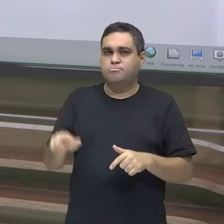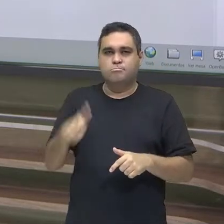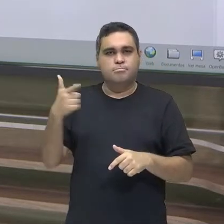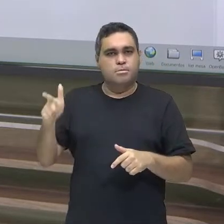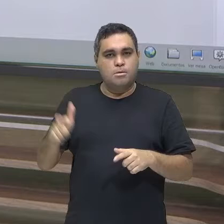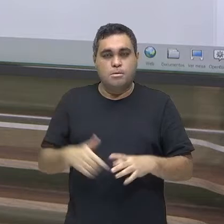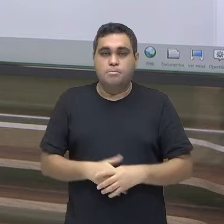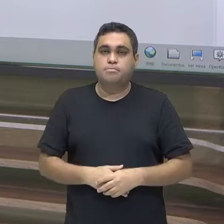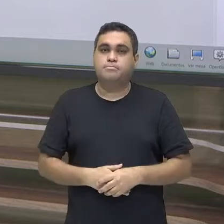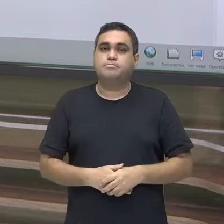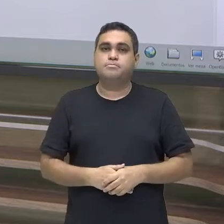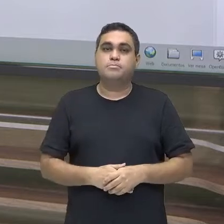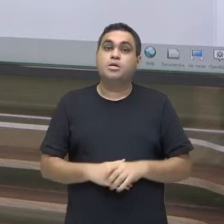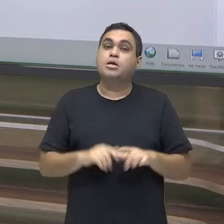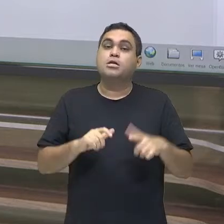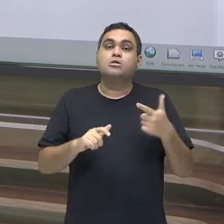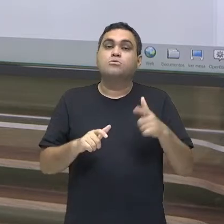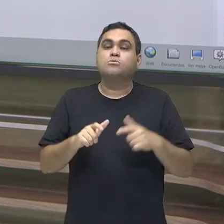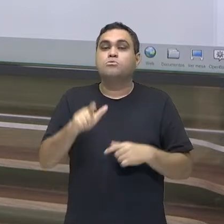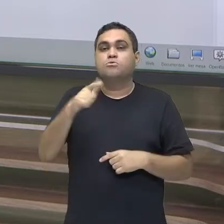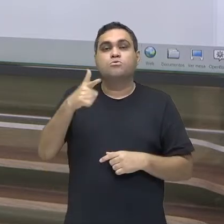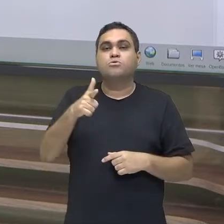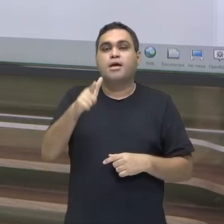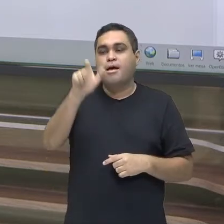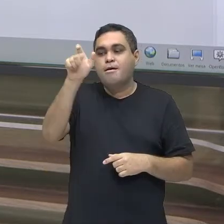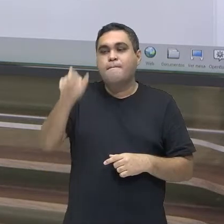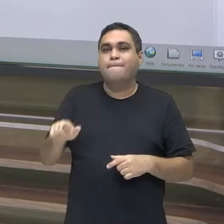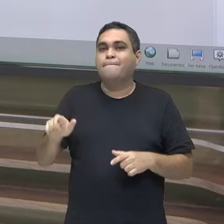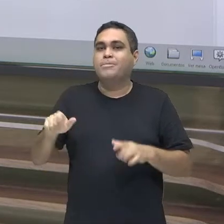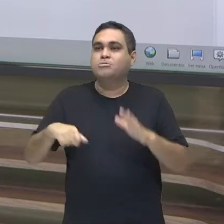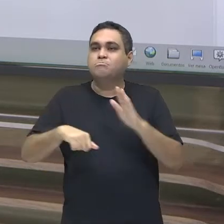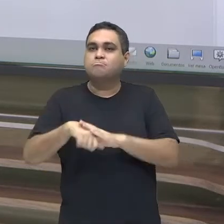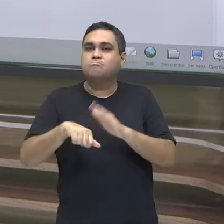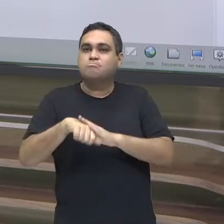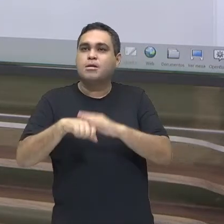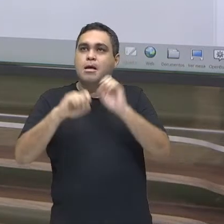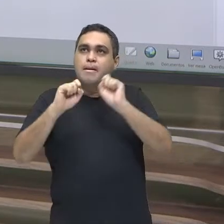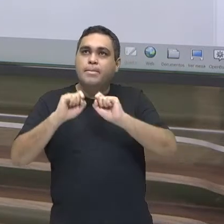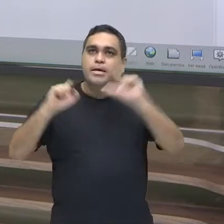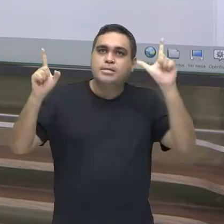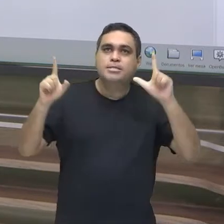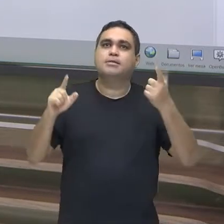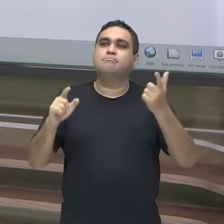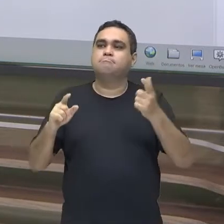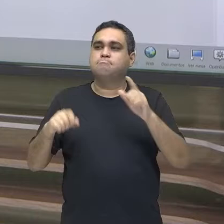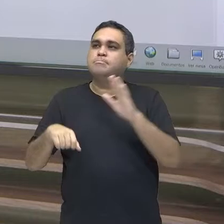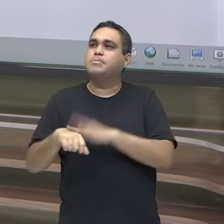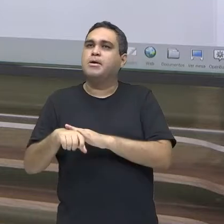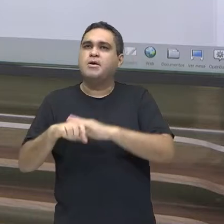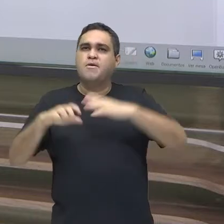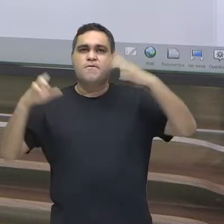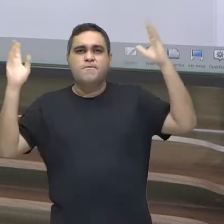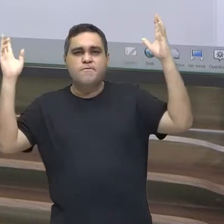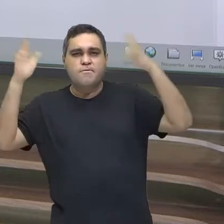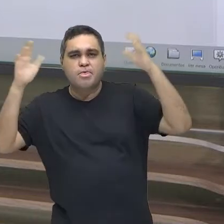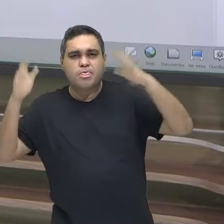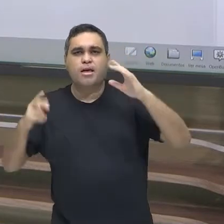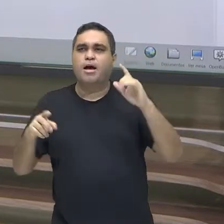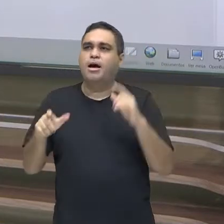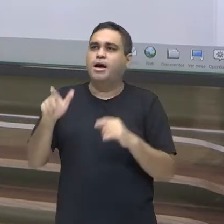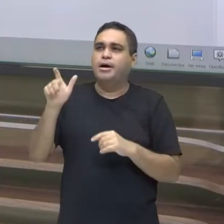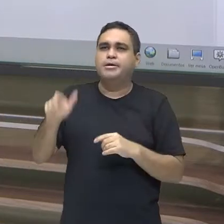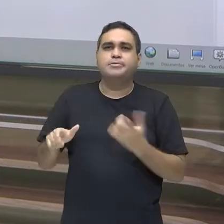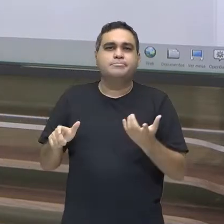ser praticando a ação de amanhecer, de ventar, de chover, de anoitecer e de